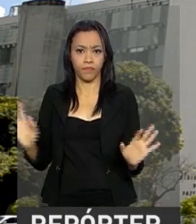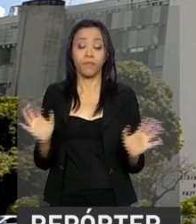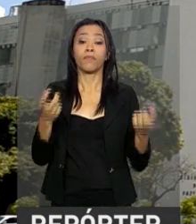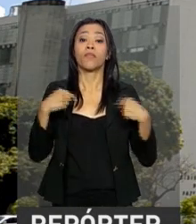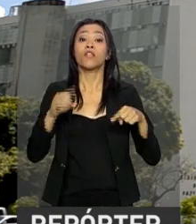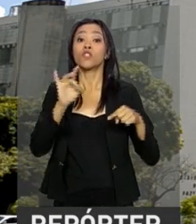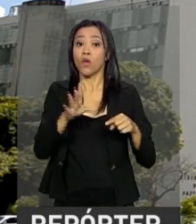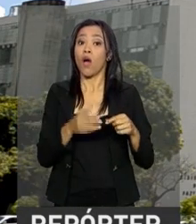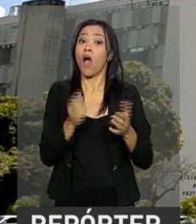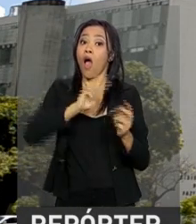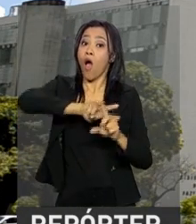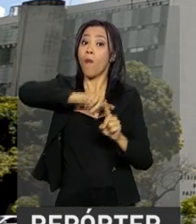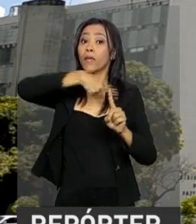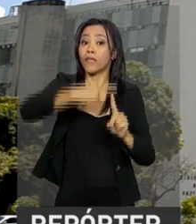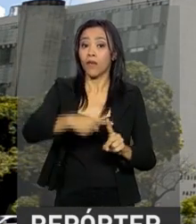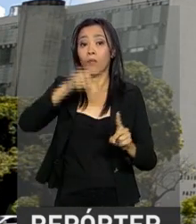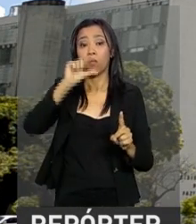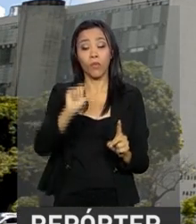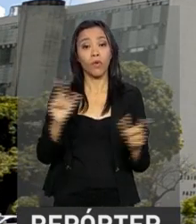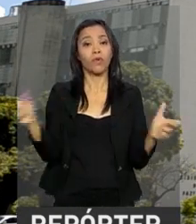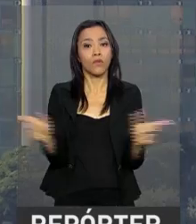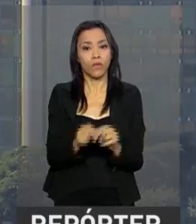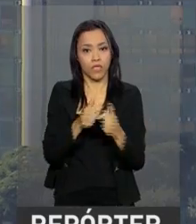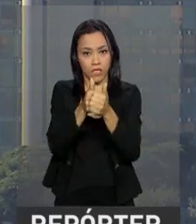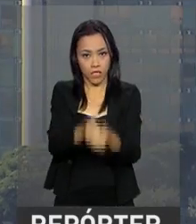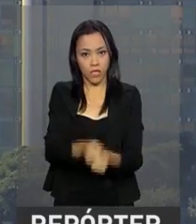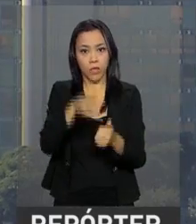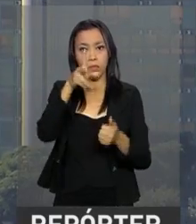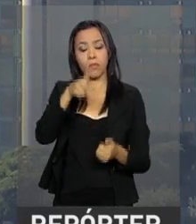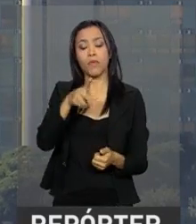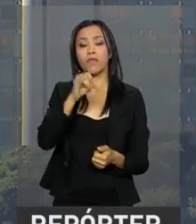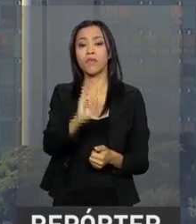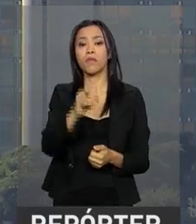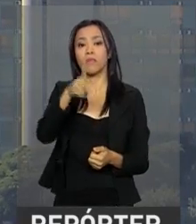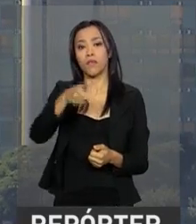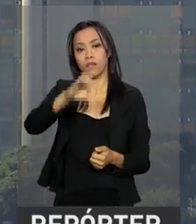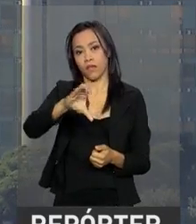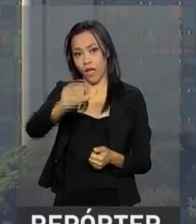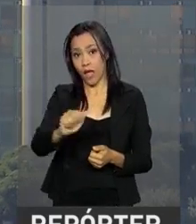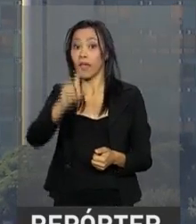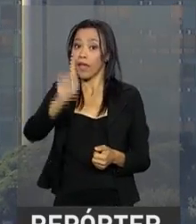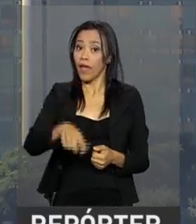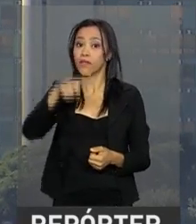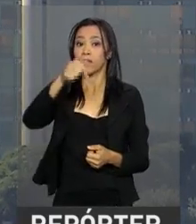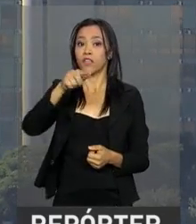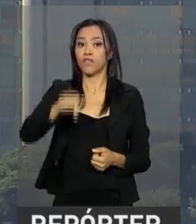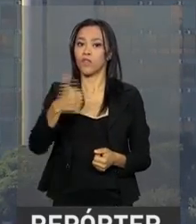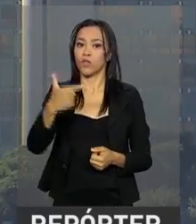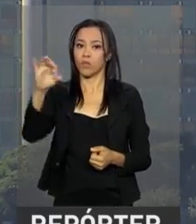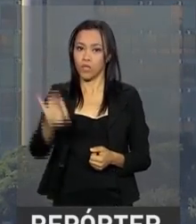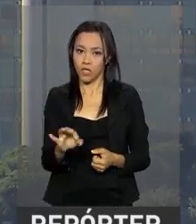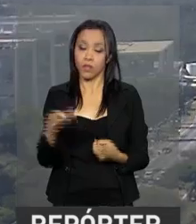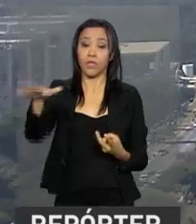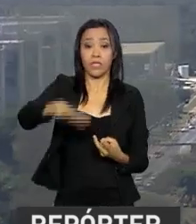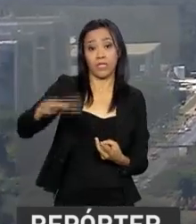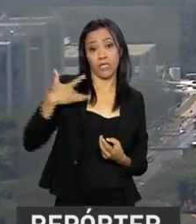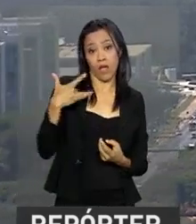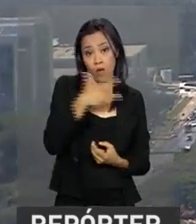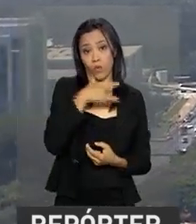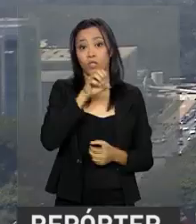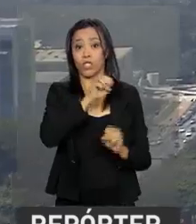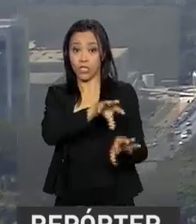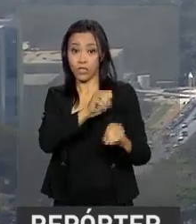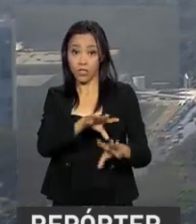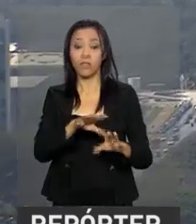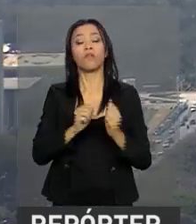pelo IPCA previsto para 2016, que é de 7,2%. Educação e saúde obedecem à regra a partir